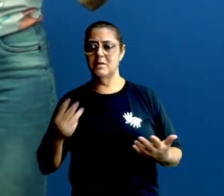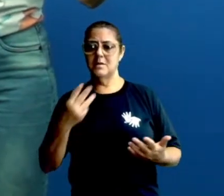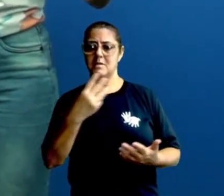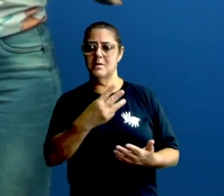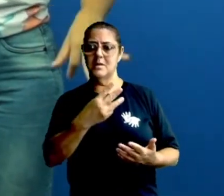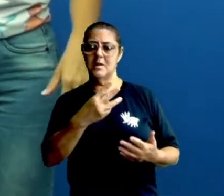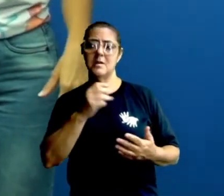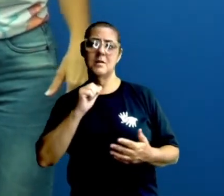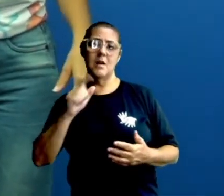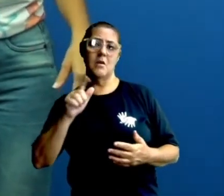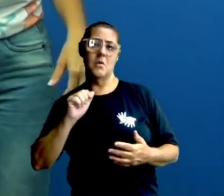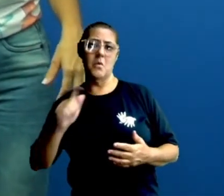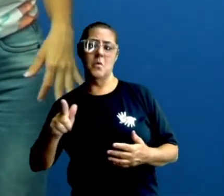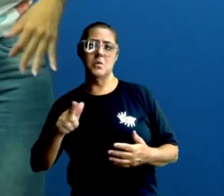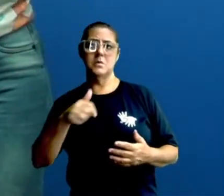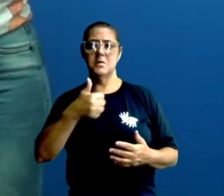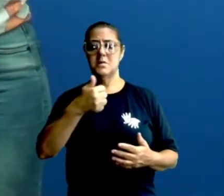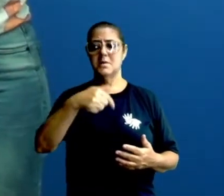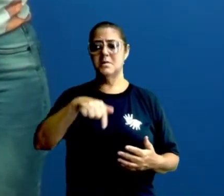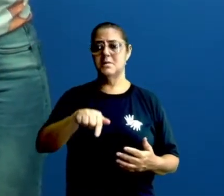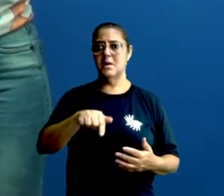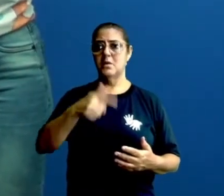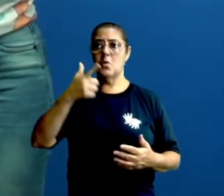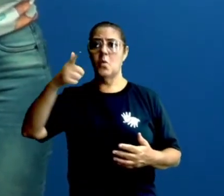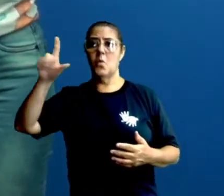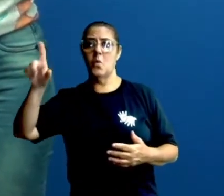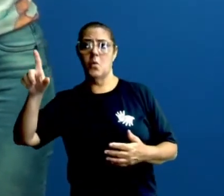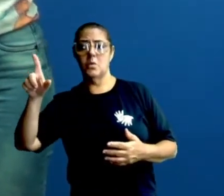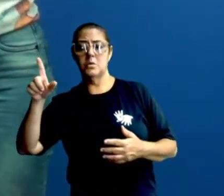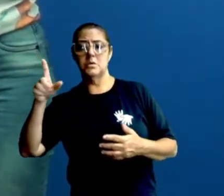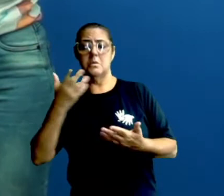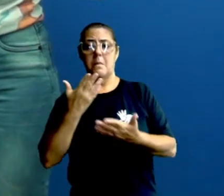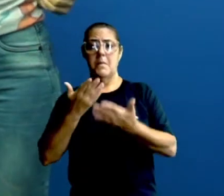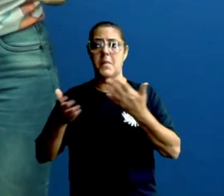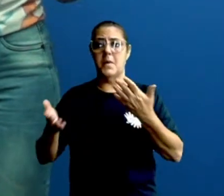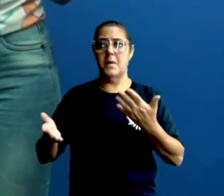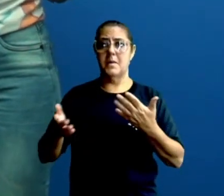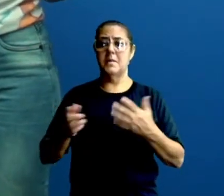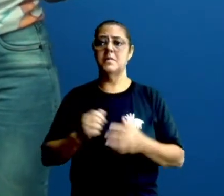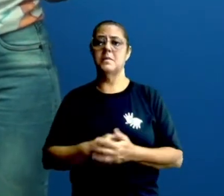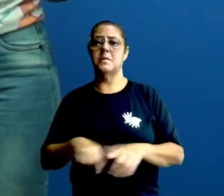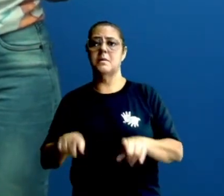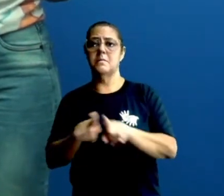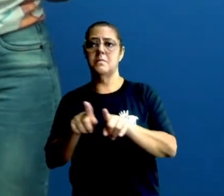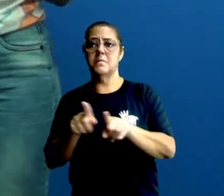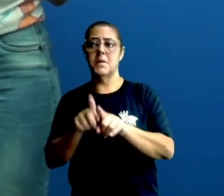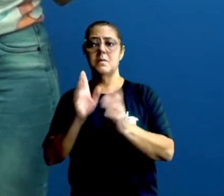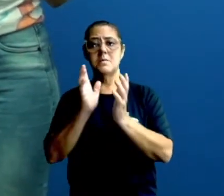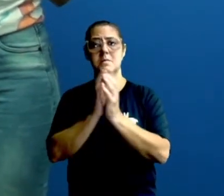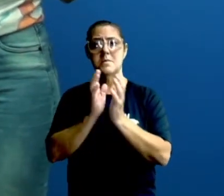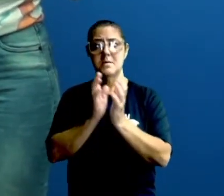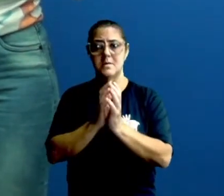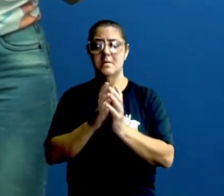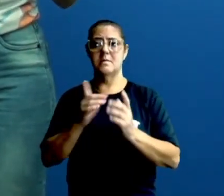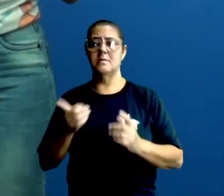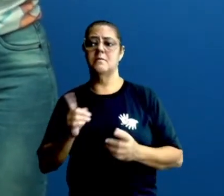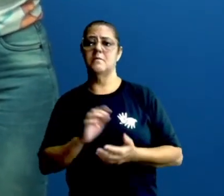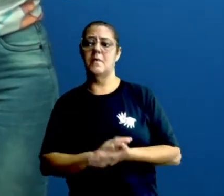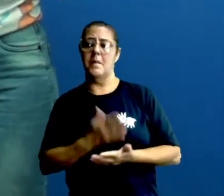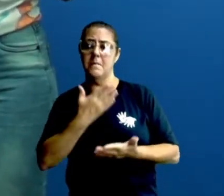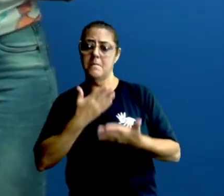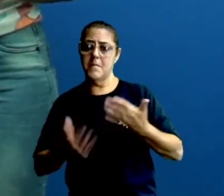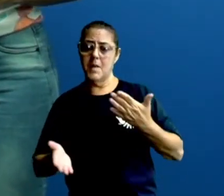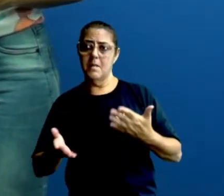de agosto. Em 17 de agosto, eles têm outro desfalque, que é lá na Batalha de Casa Forte. E isso, todo